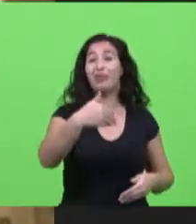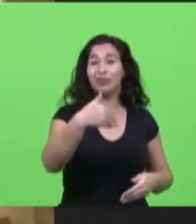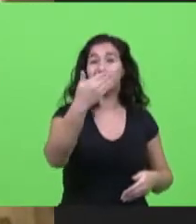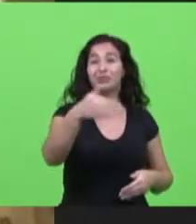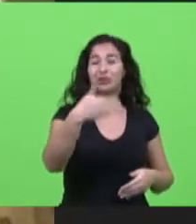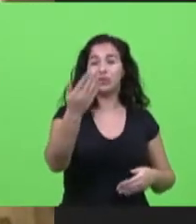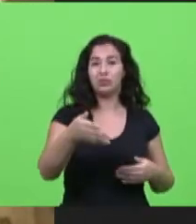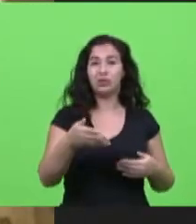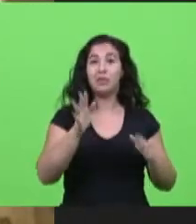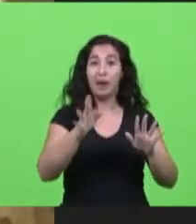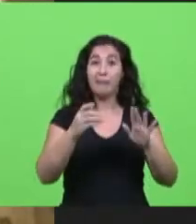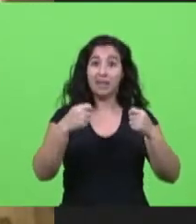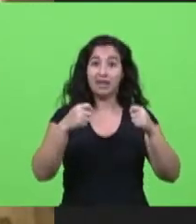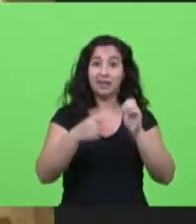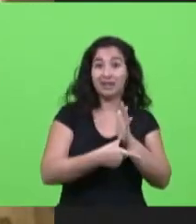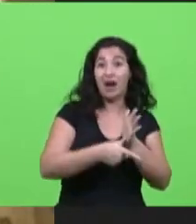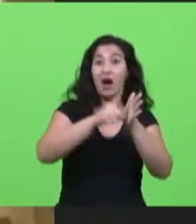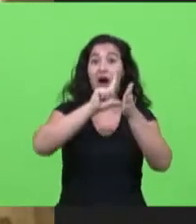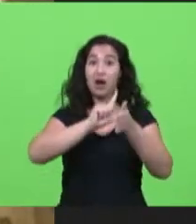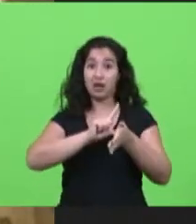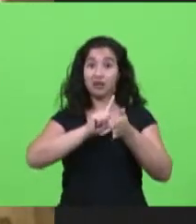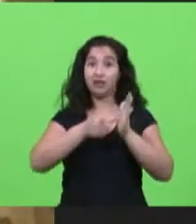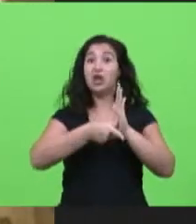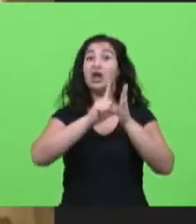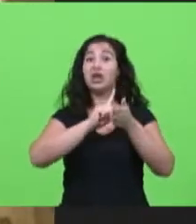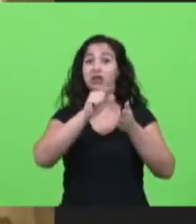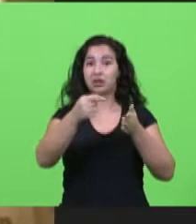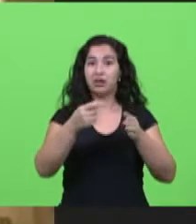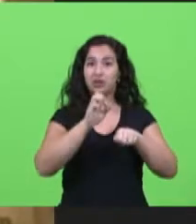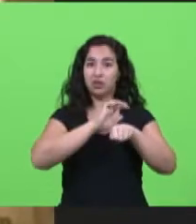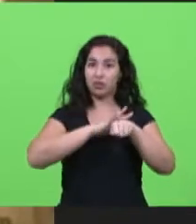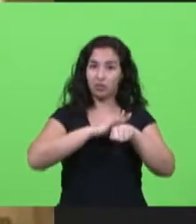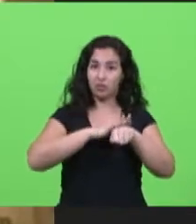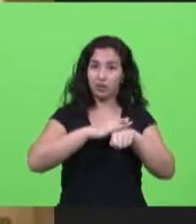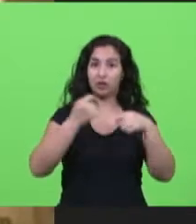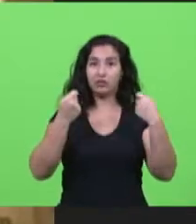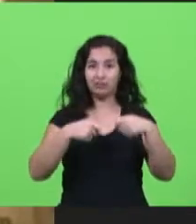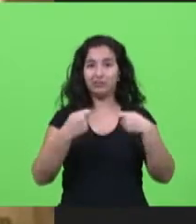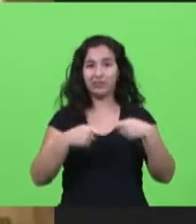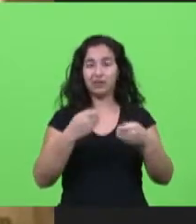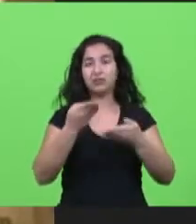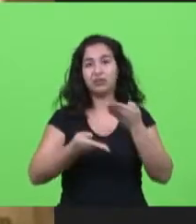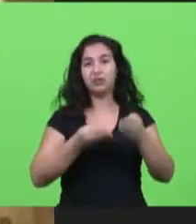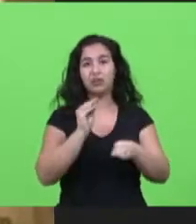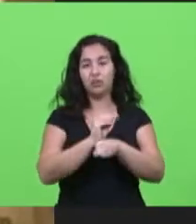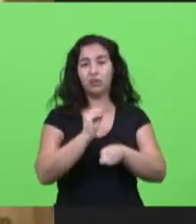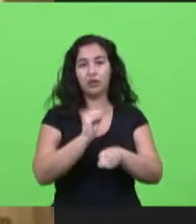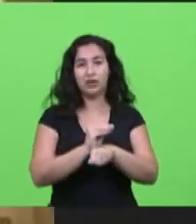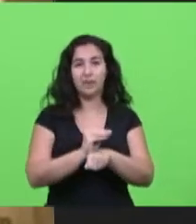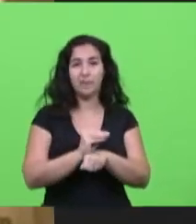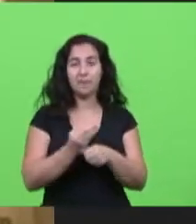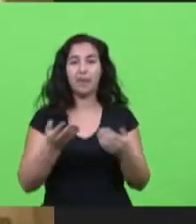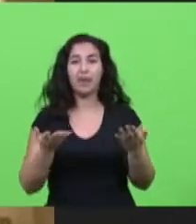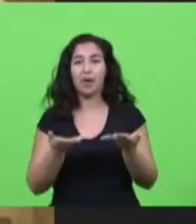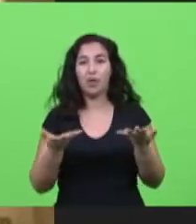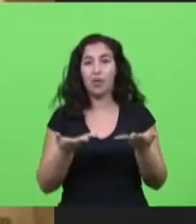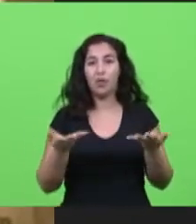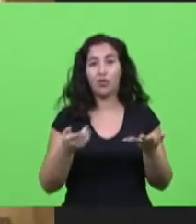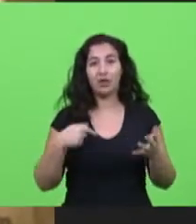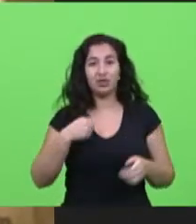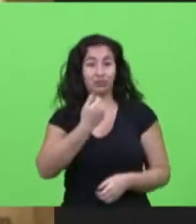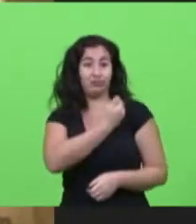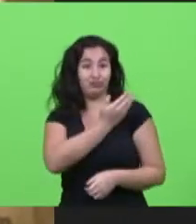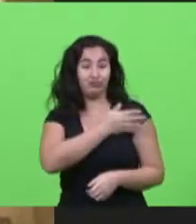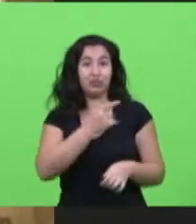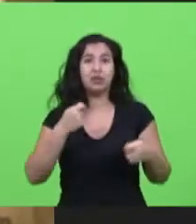pré. Prevenção. Infelizmente, nós ainda estamos no preconceito. Ainda somos uma área do preconceito. Profissional de educação física